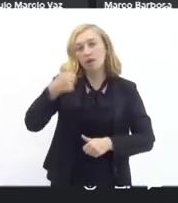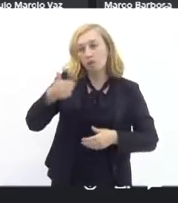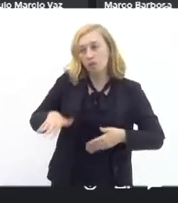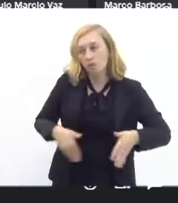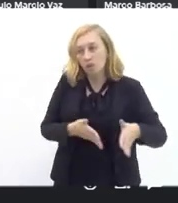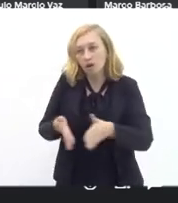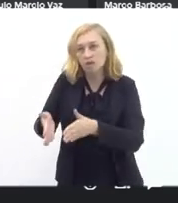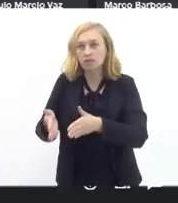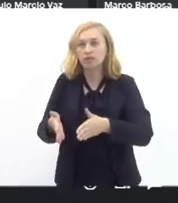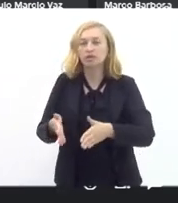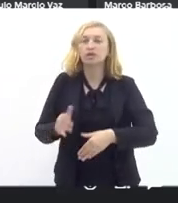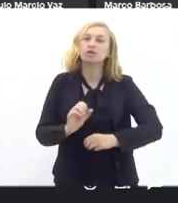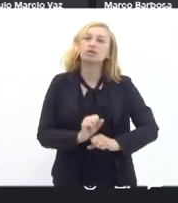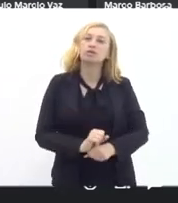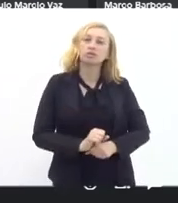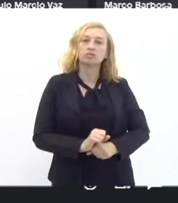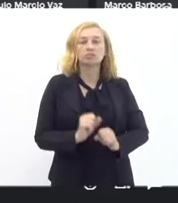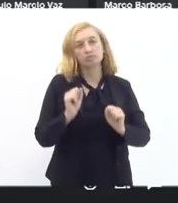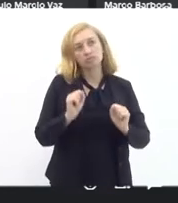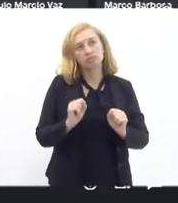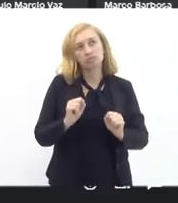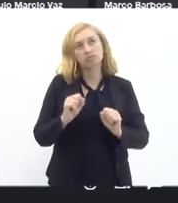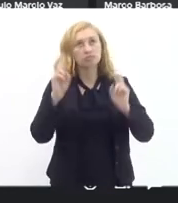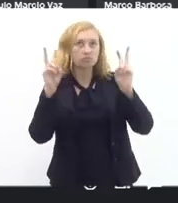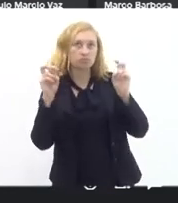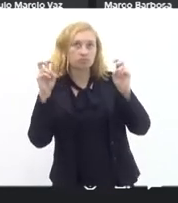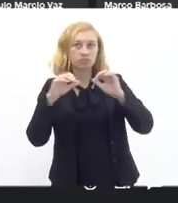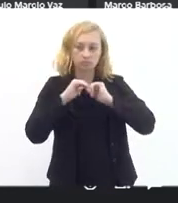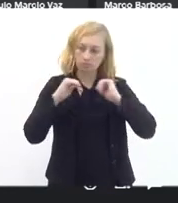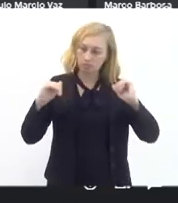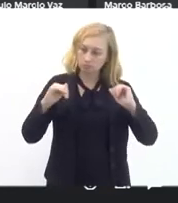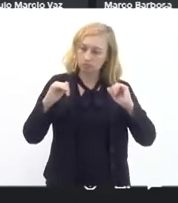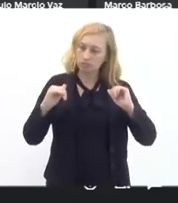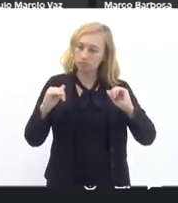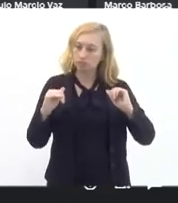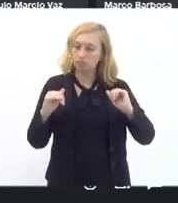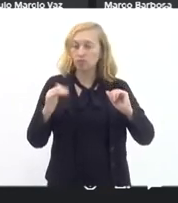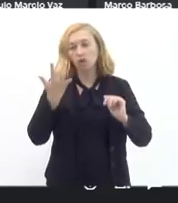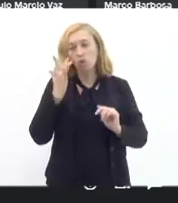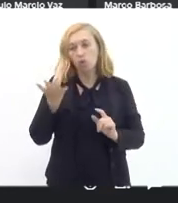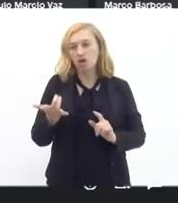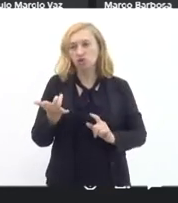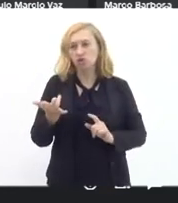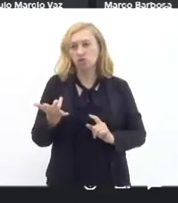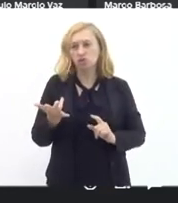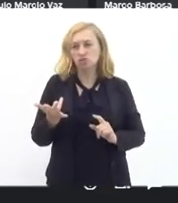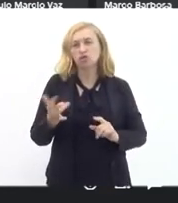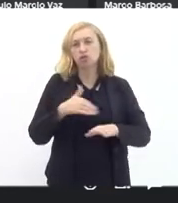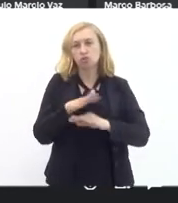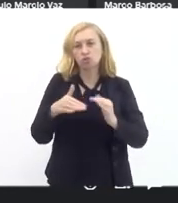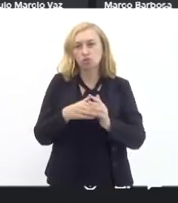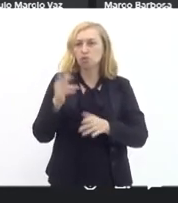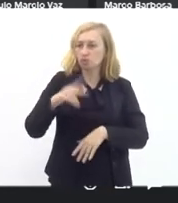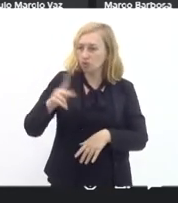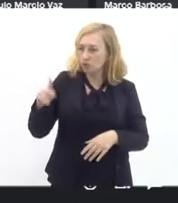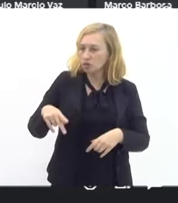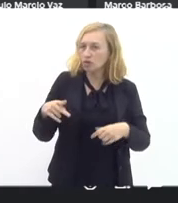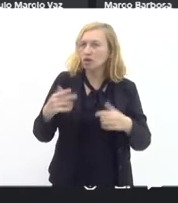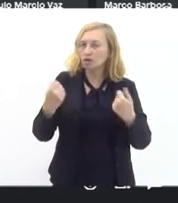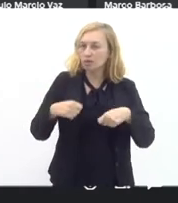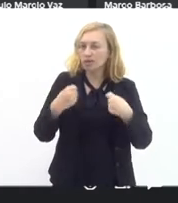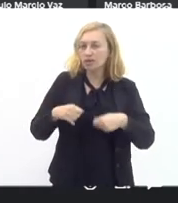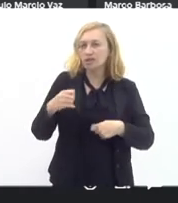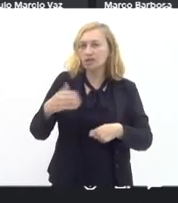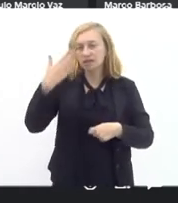Há quem diga que deve ser uma grade, uma matéria separada. Eu, particularmente, acho que todos os professores deveriam